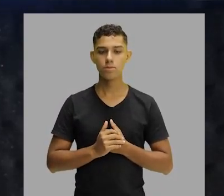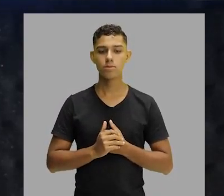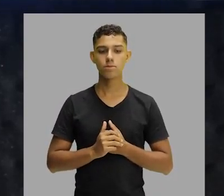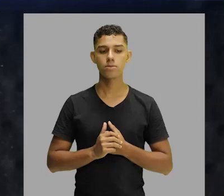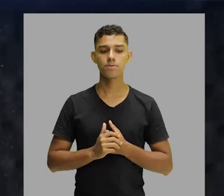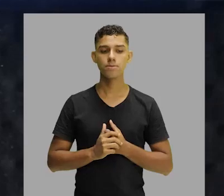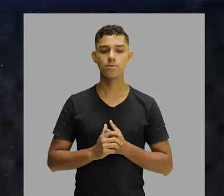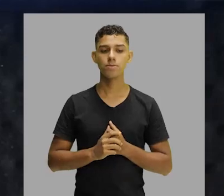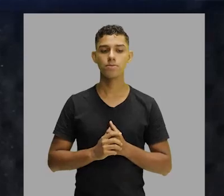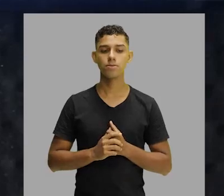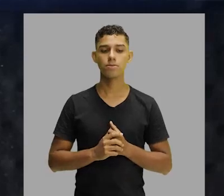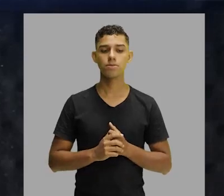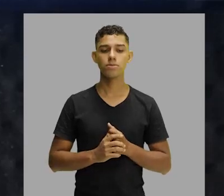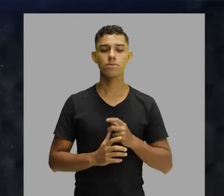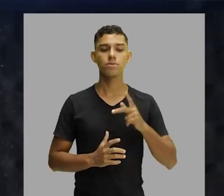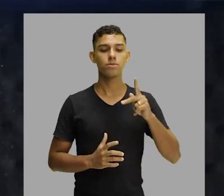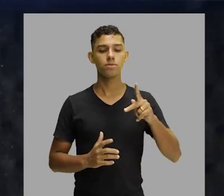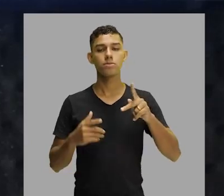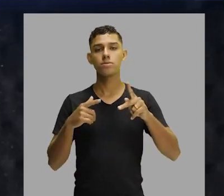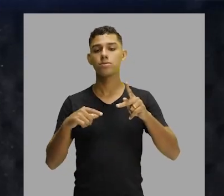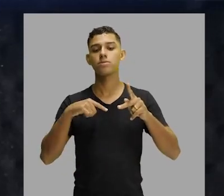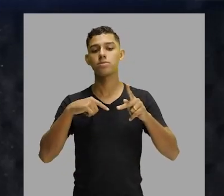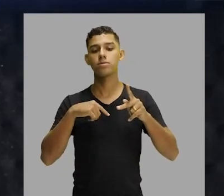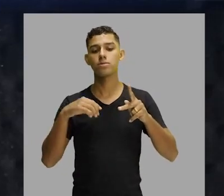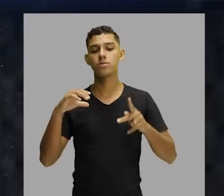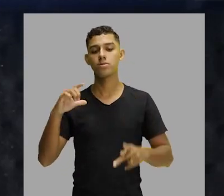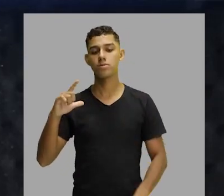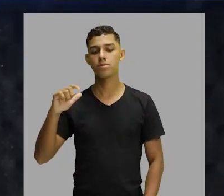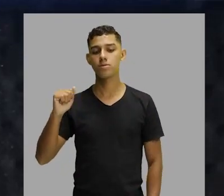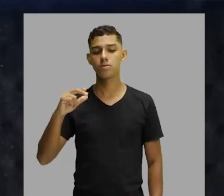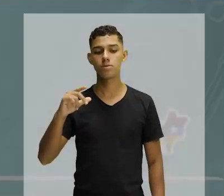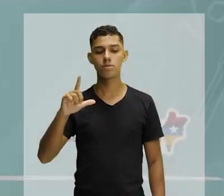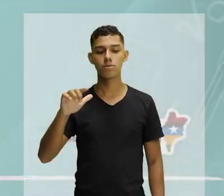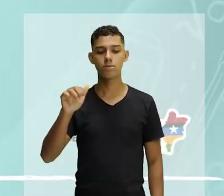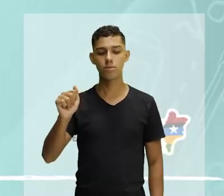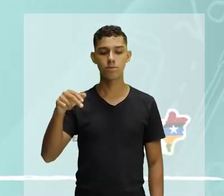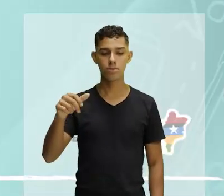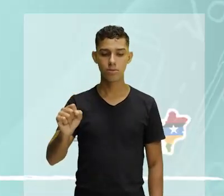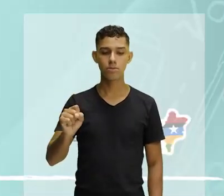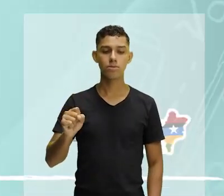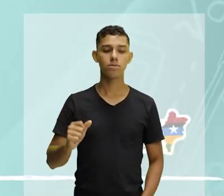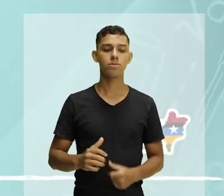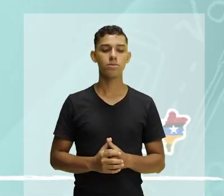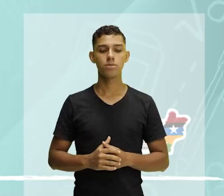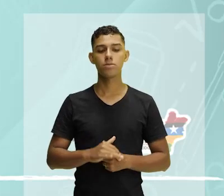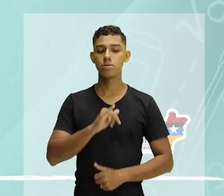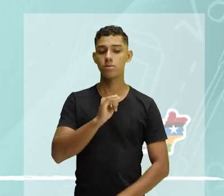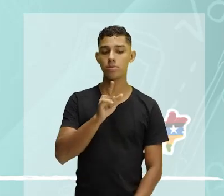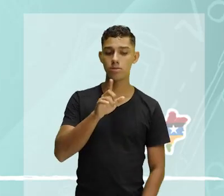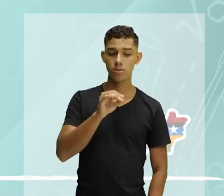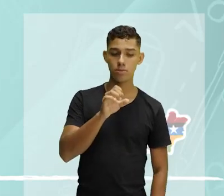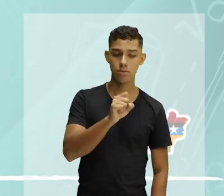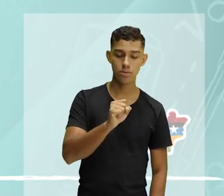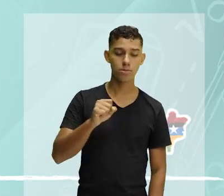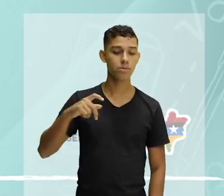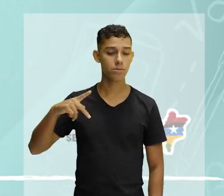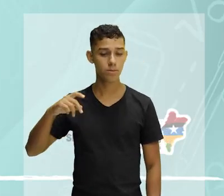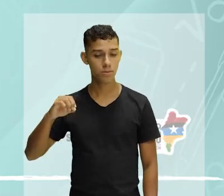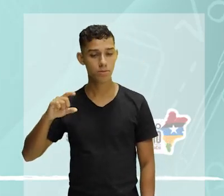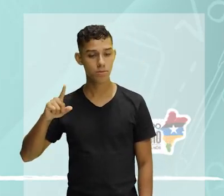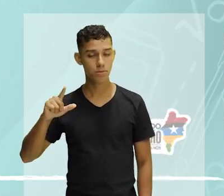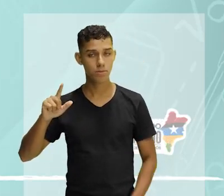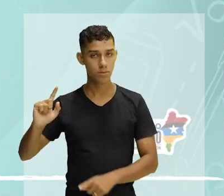semicondutor do tipo P, ele possui lacunas e o que mais, né? Íons positivos, íons negativos,